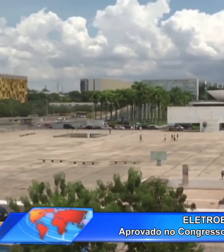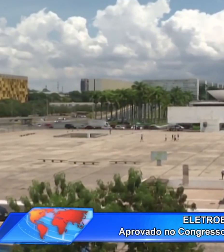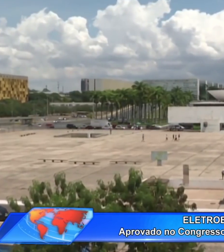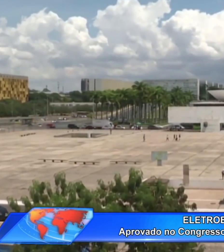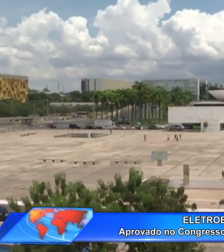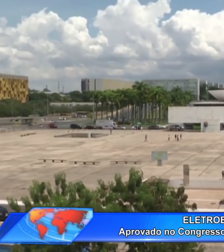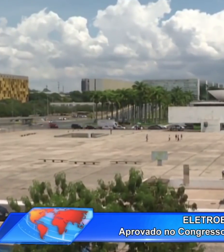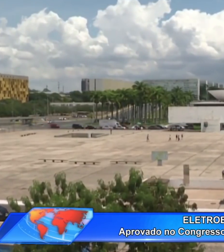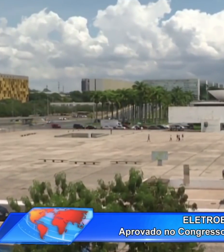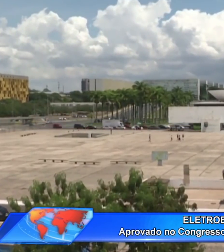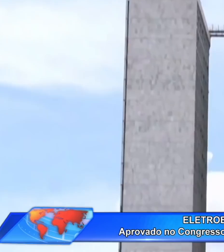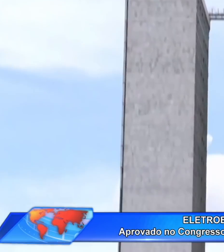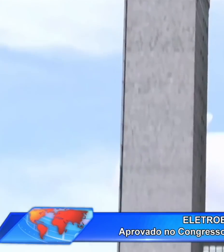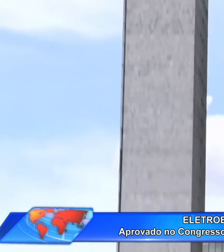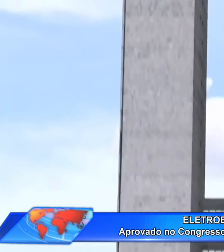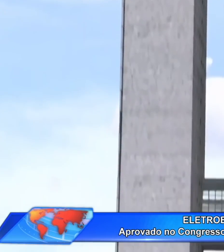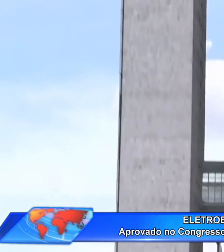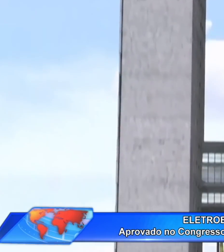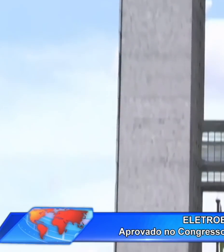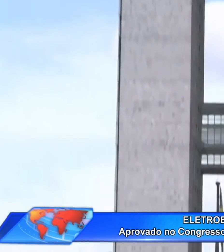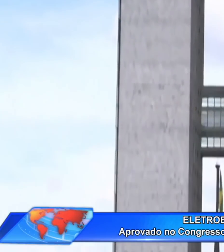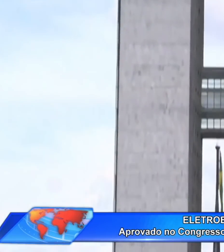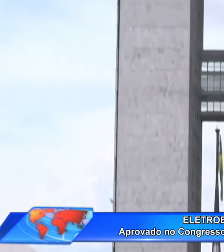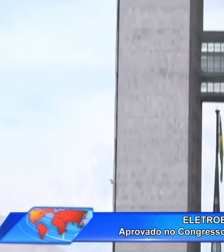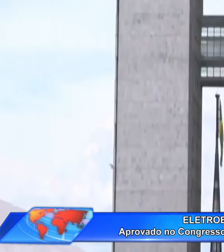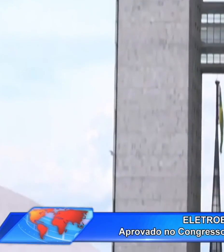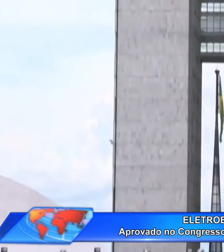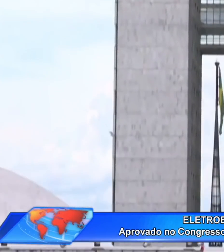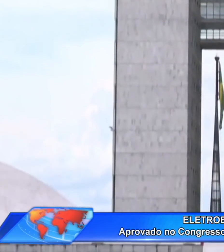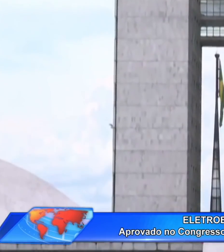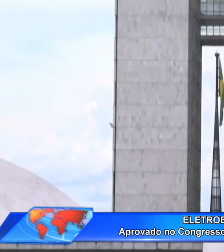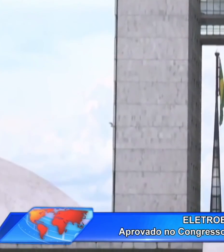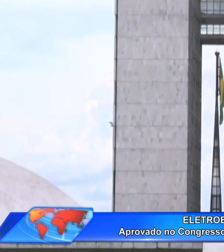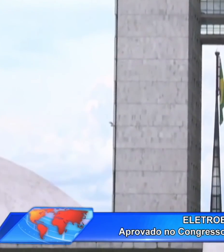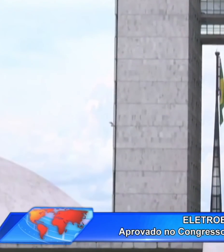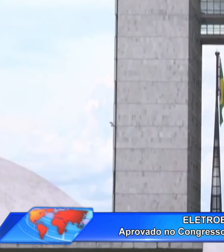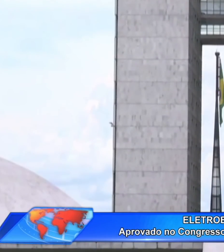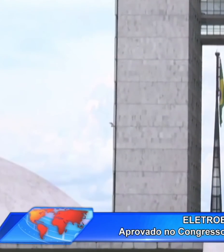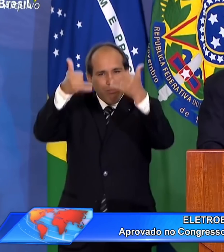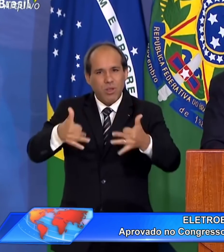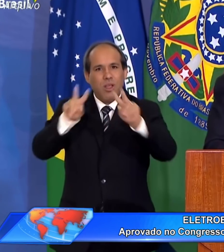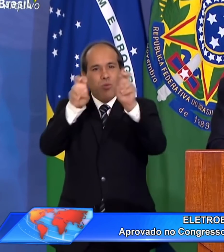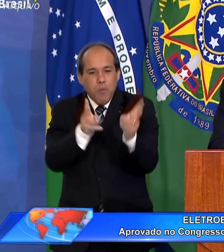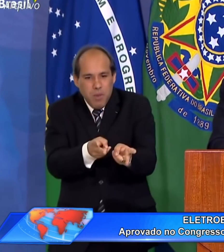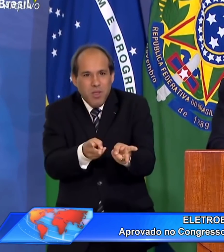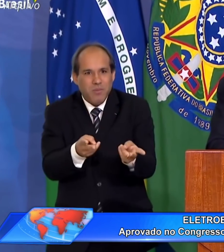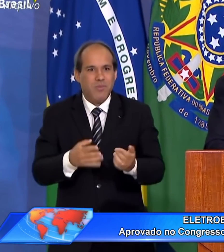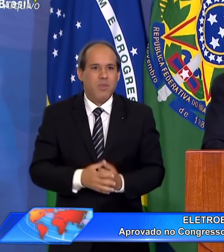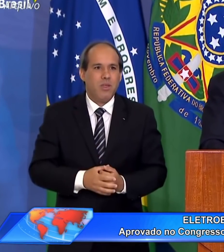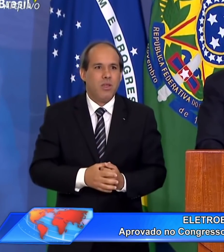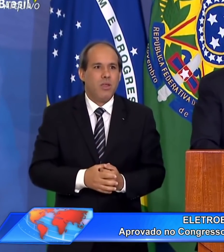nesta segunda-feira o texto base da medida provisória que permite a privatização da Eletrobras. O projeto, promovido pelo governo do presidente